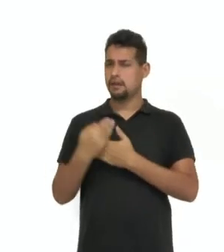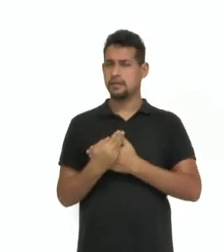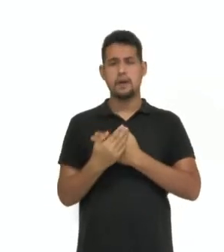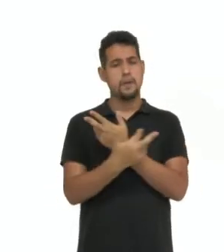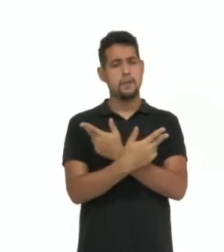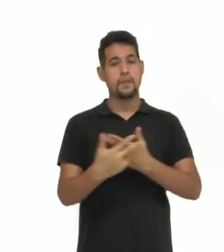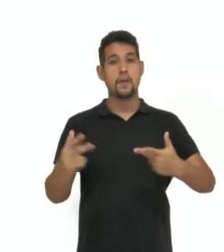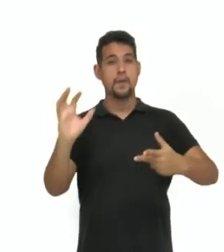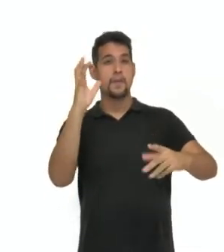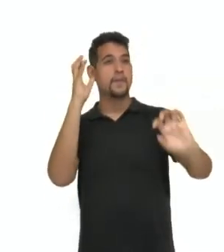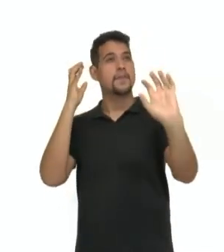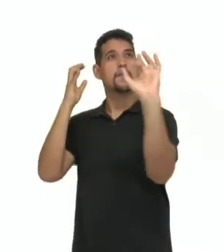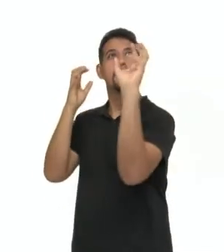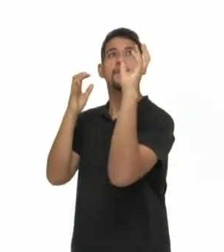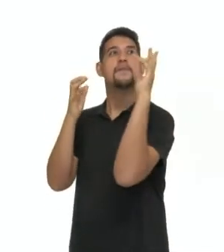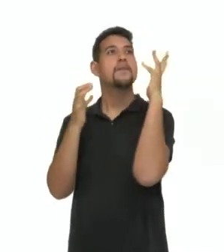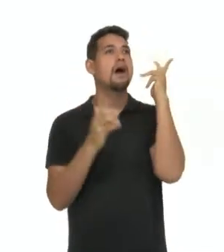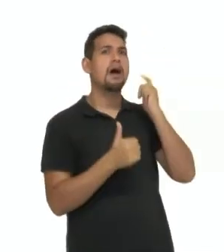bosque, la niña se...